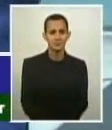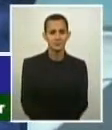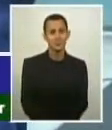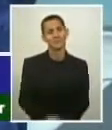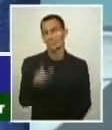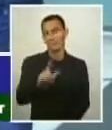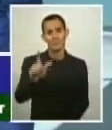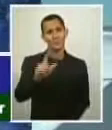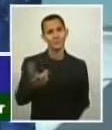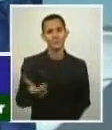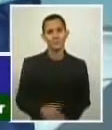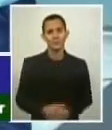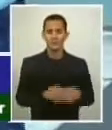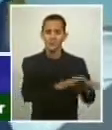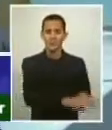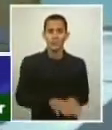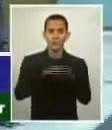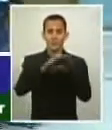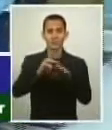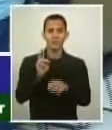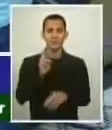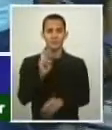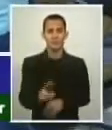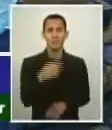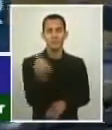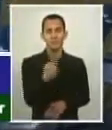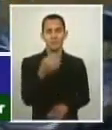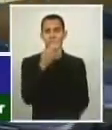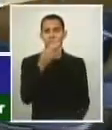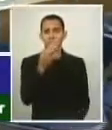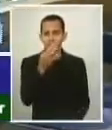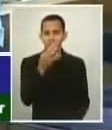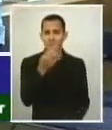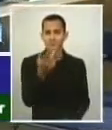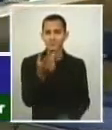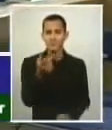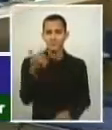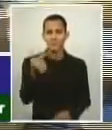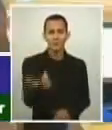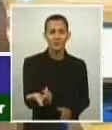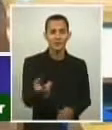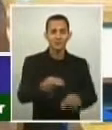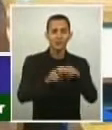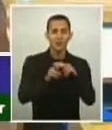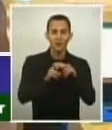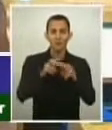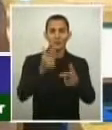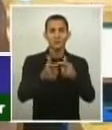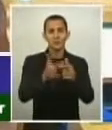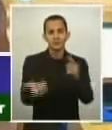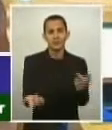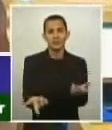E é claro que a democracia representativa Que nós conhecemos não se constituiu por causa de um